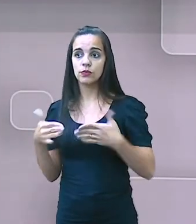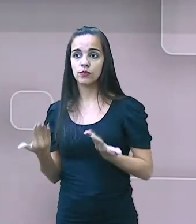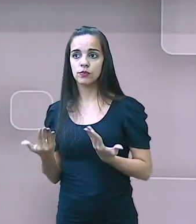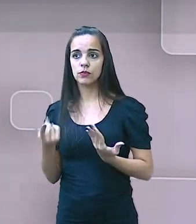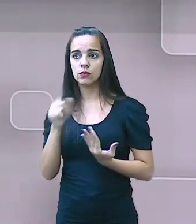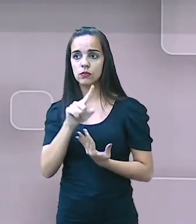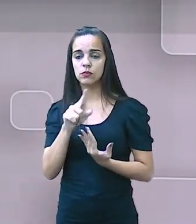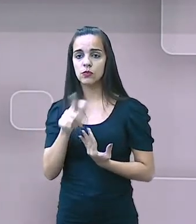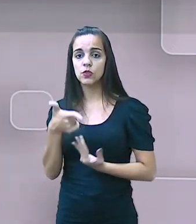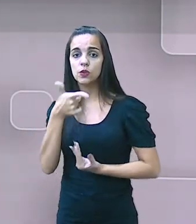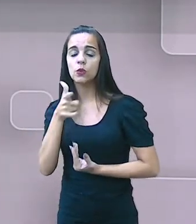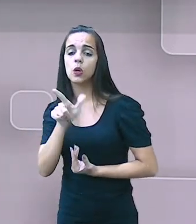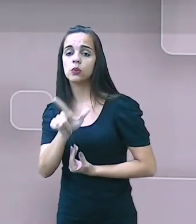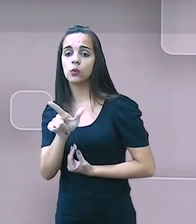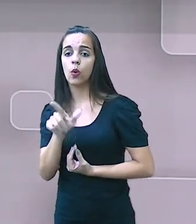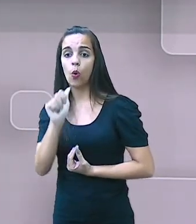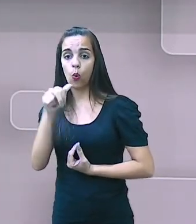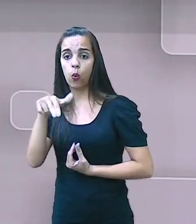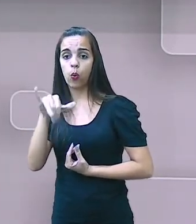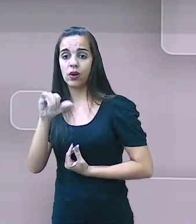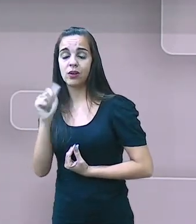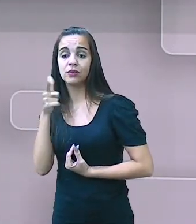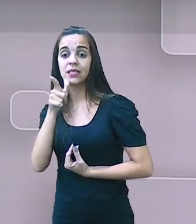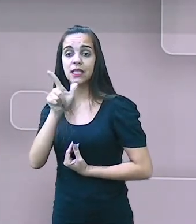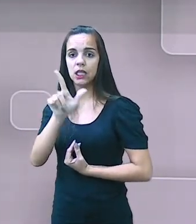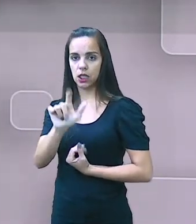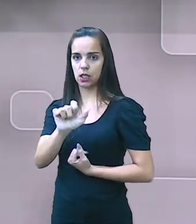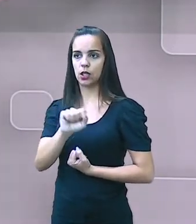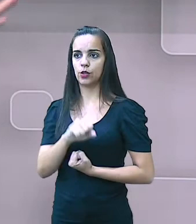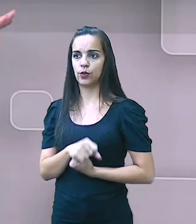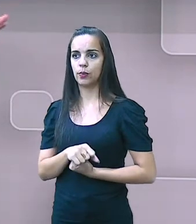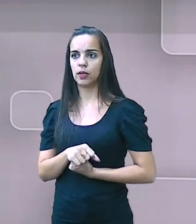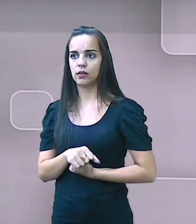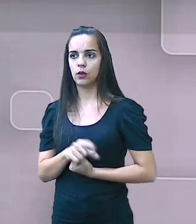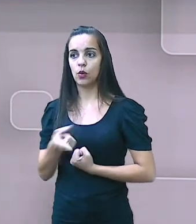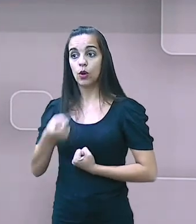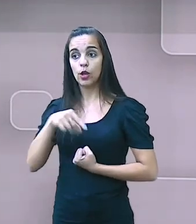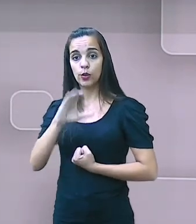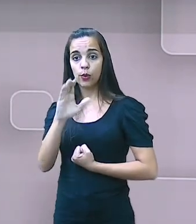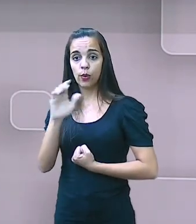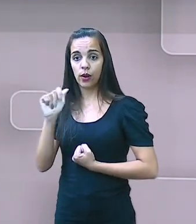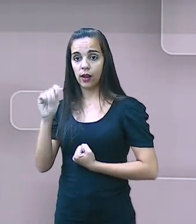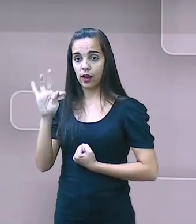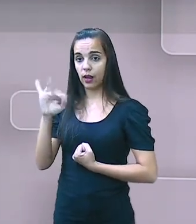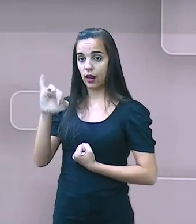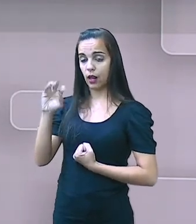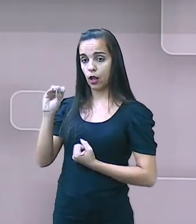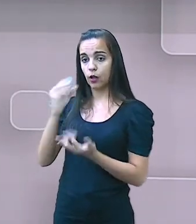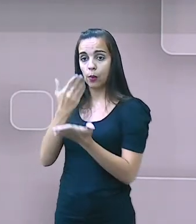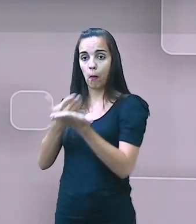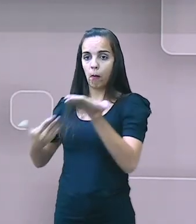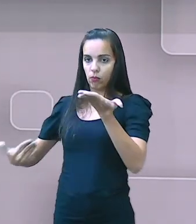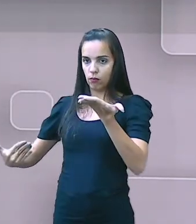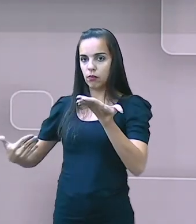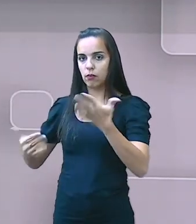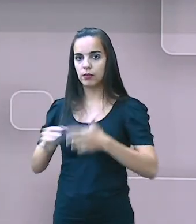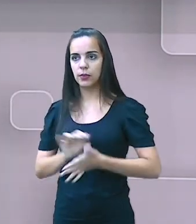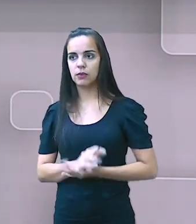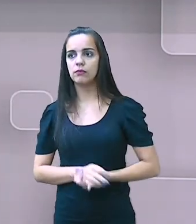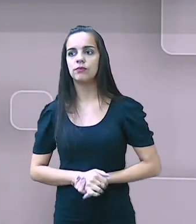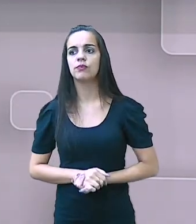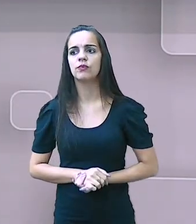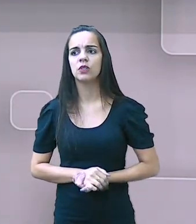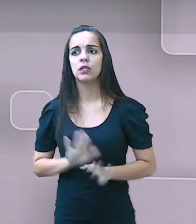porque ele ganhou elétron. O cátion é porque ele perdeu elétron ou elétrons,